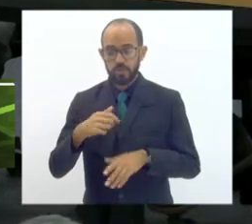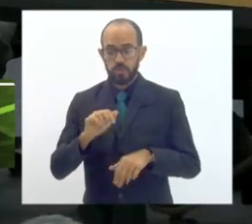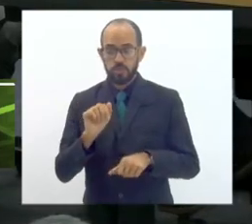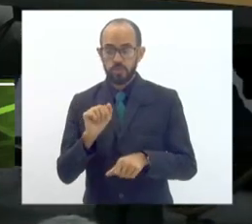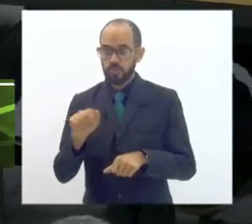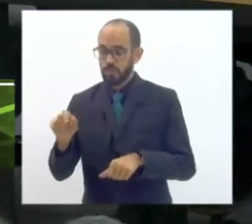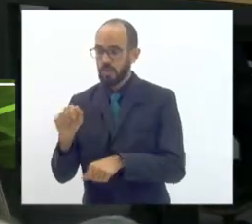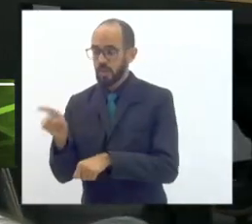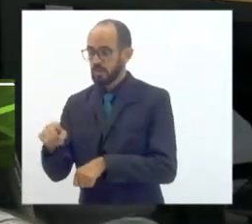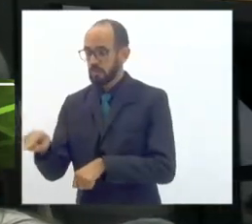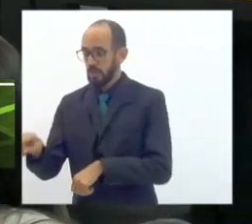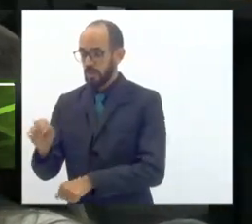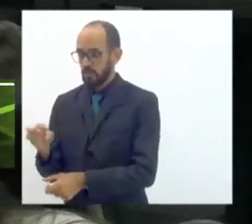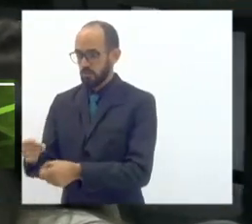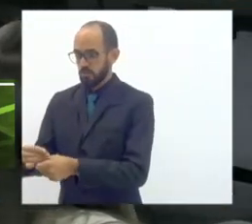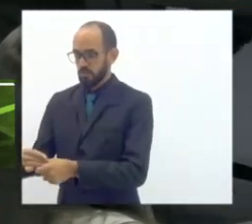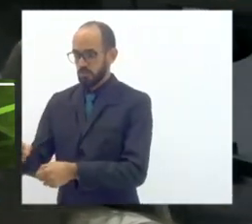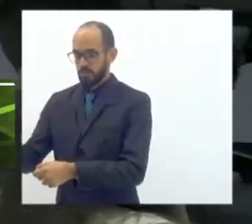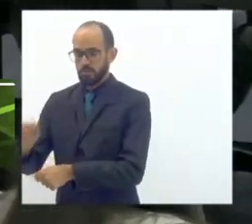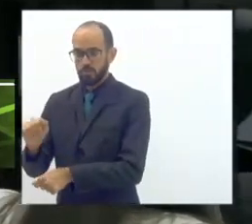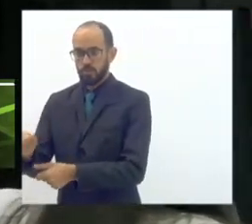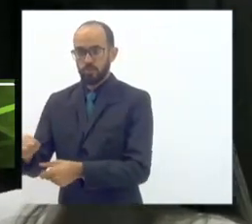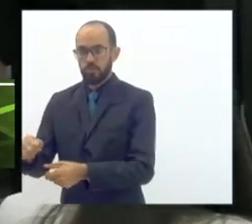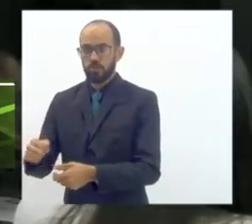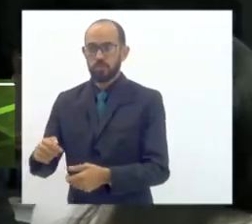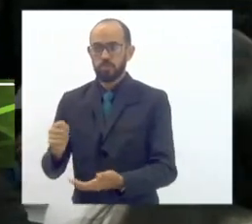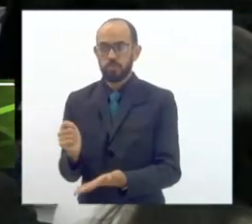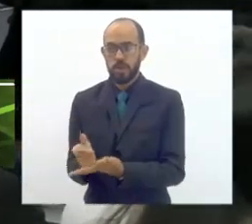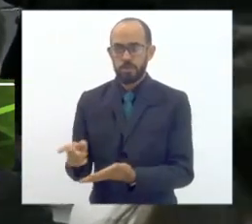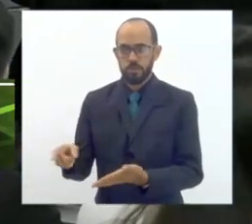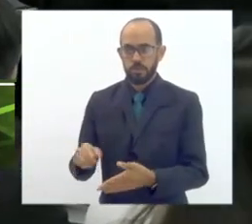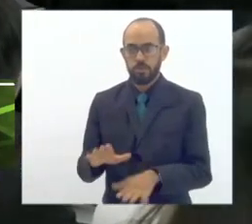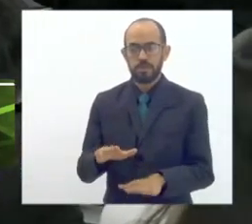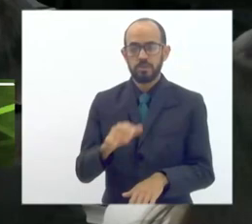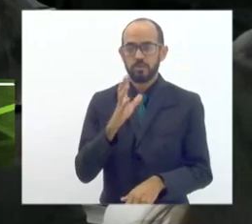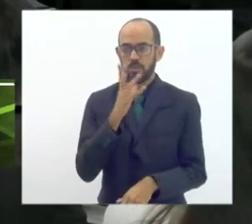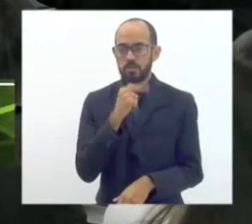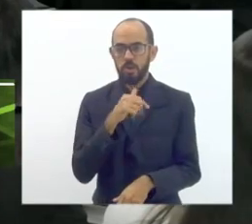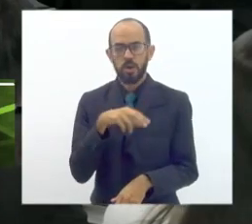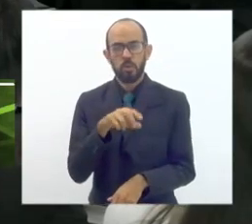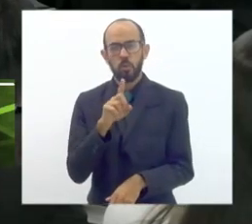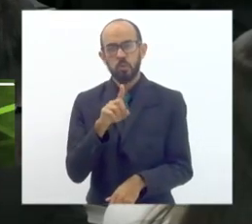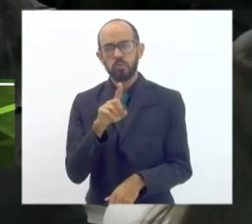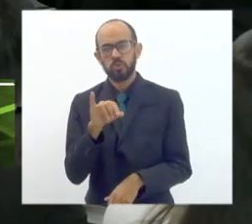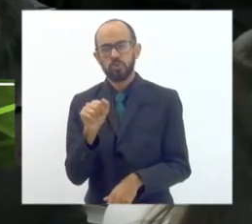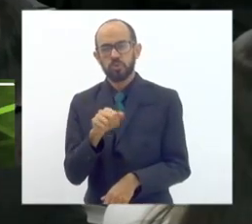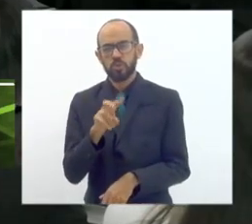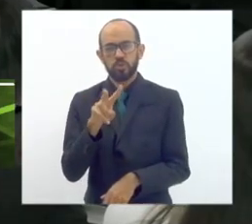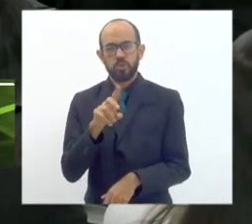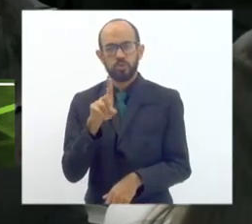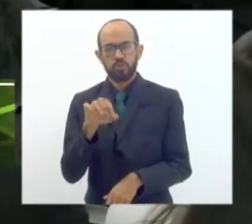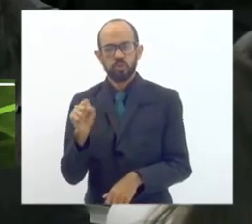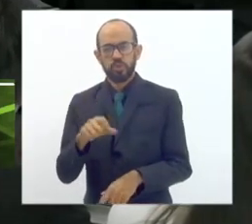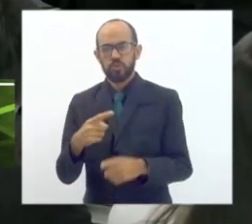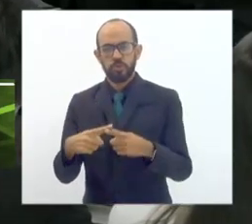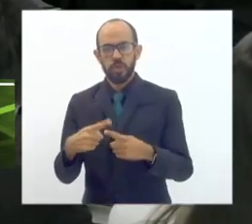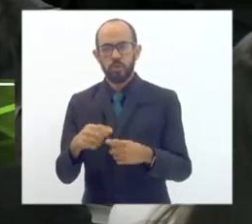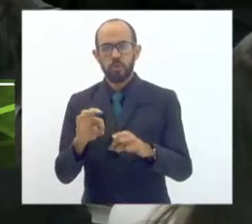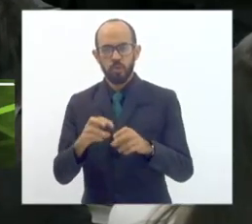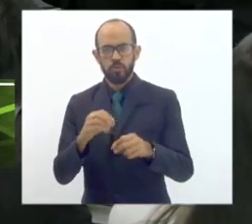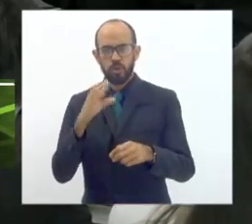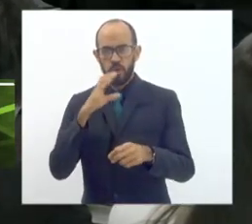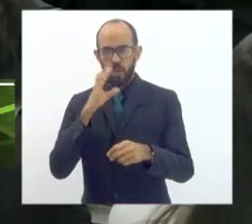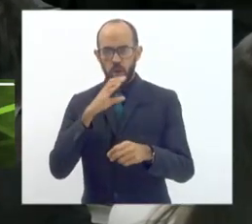do agendamento. Coisa que dura 1, 2 dias, porque todo mundo começa a correr para pagar imediatamente. Então, tem